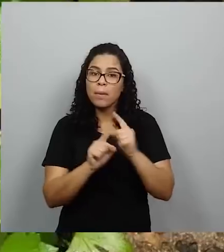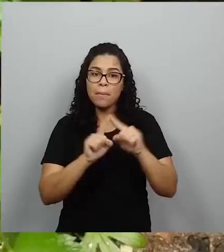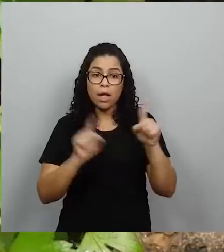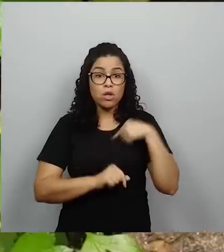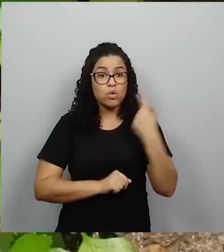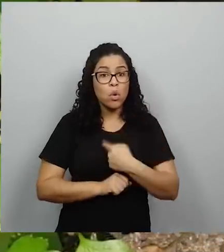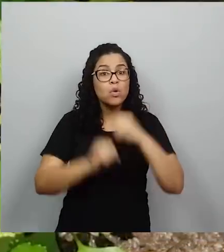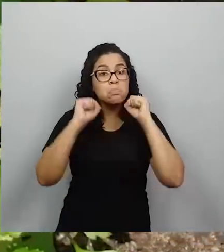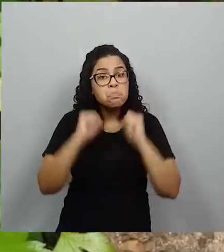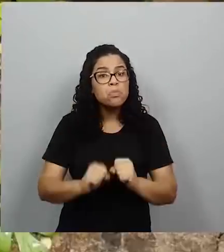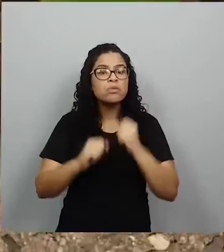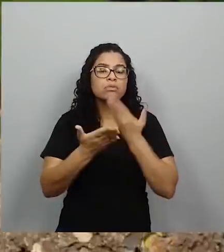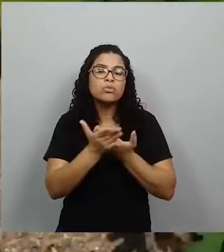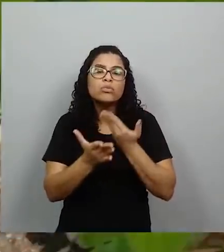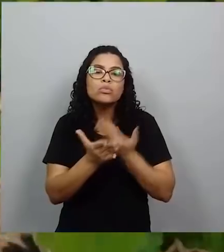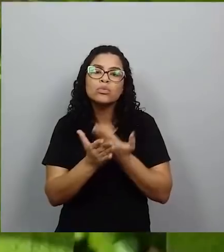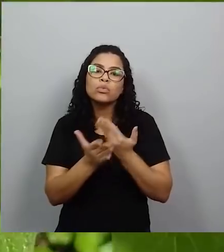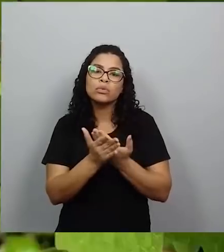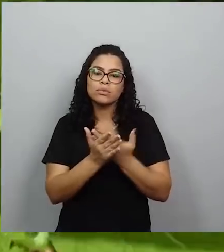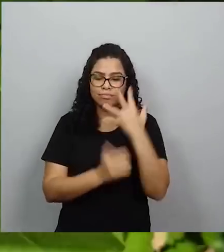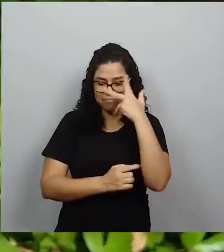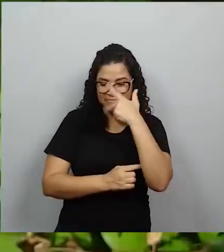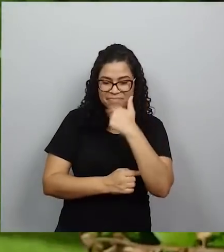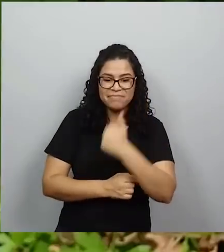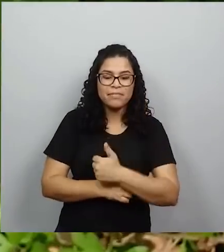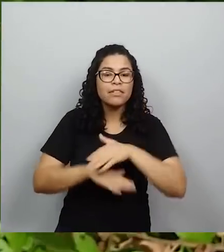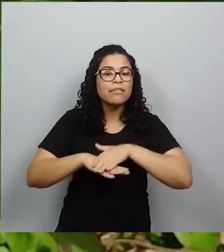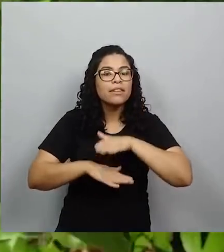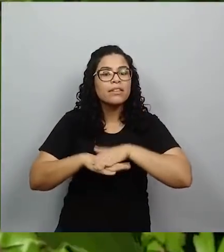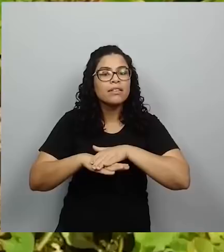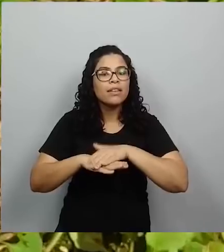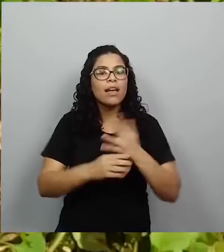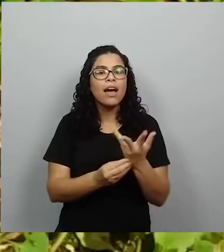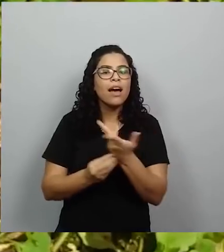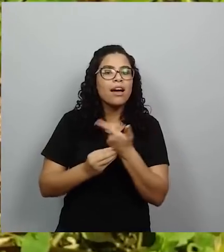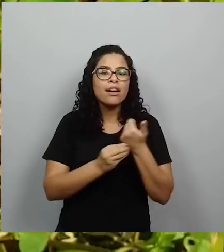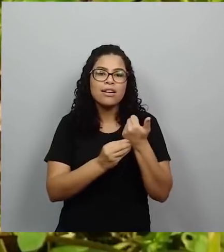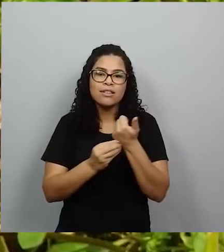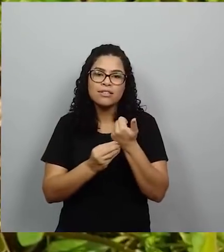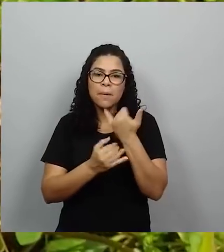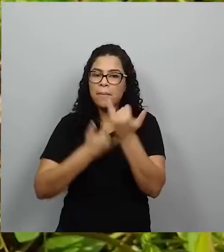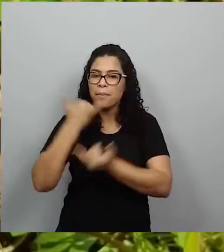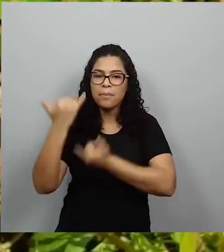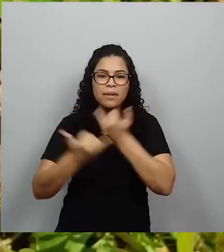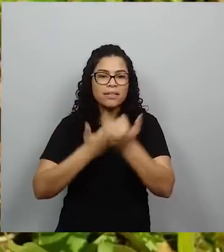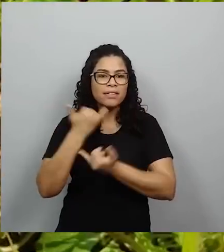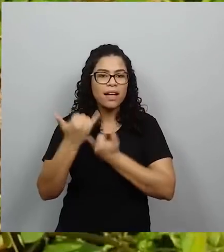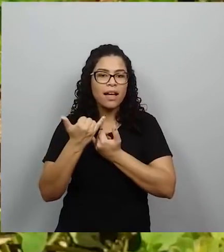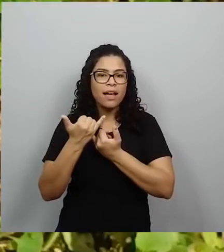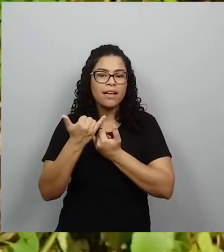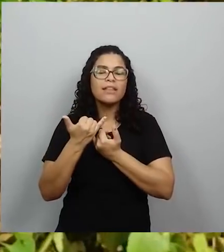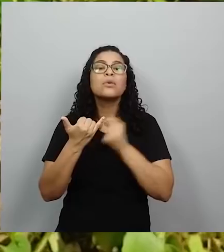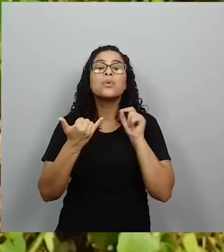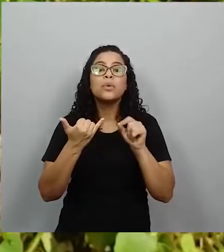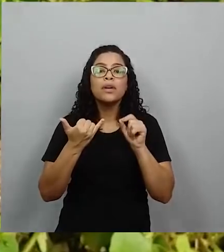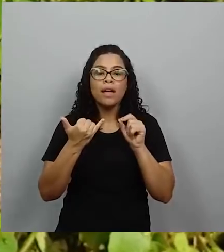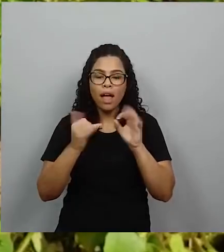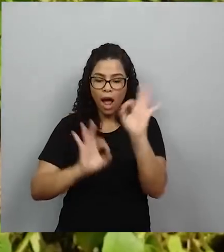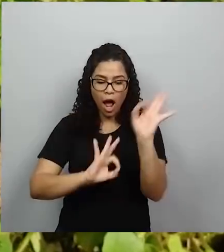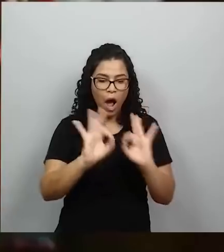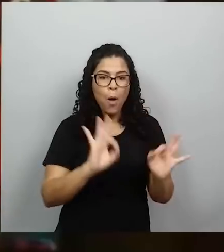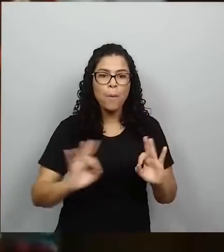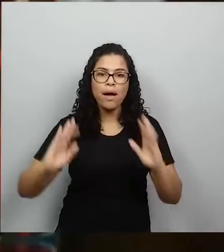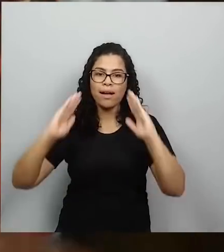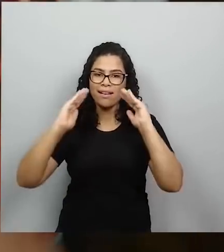gente também pode estudar essas belezuras para fazer artesanato, brincar e decorar a nossa